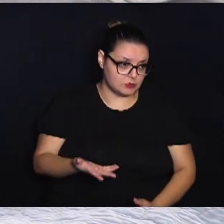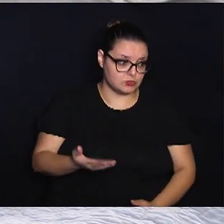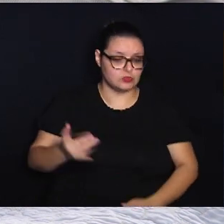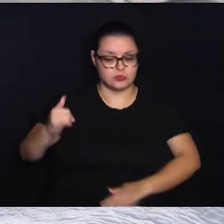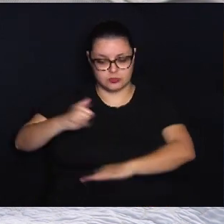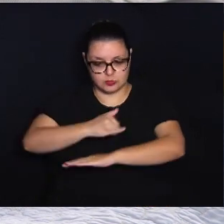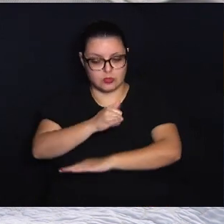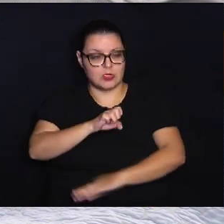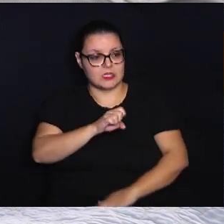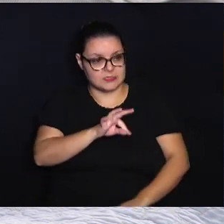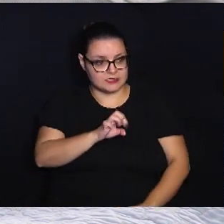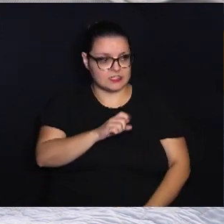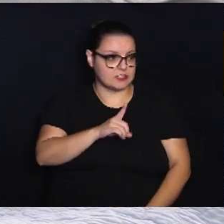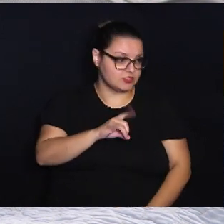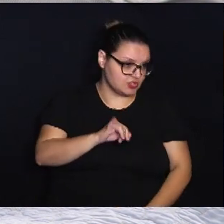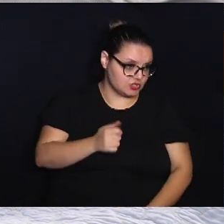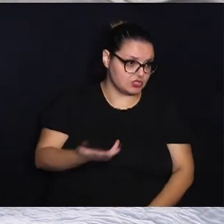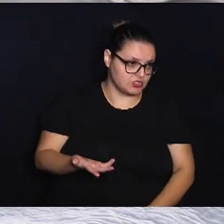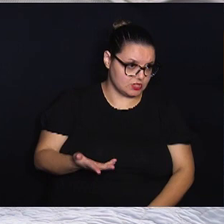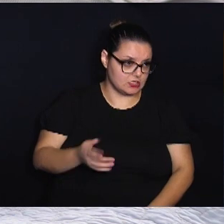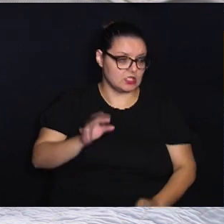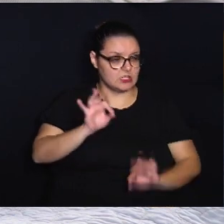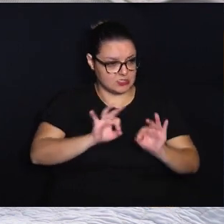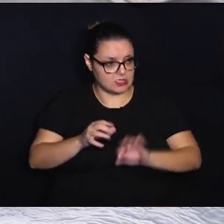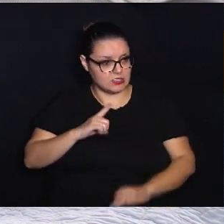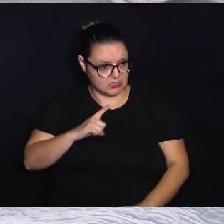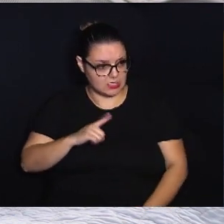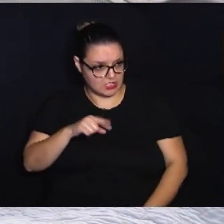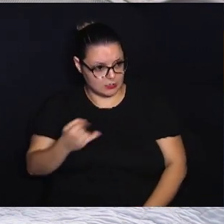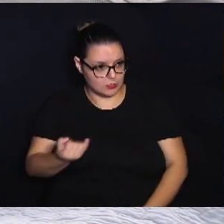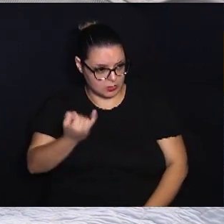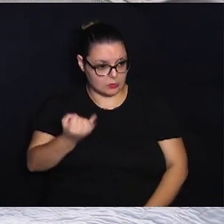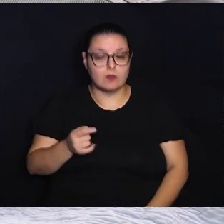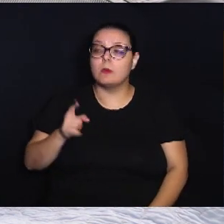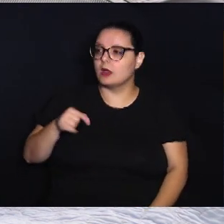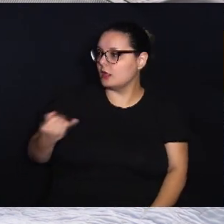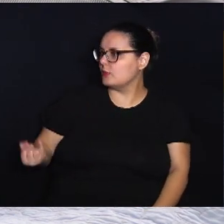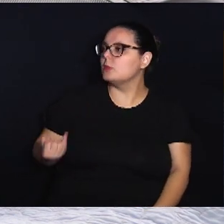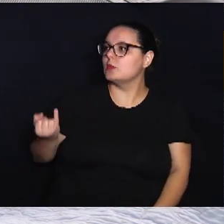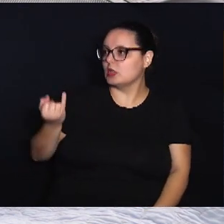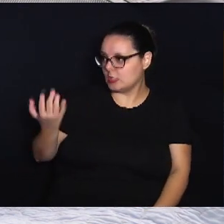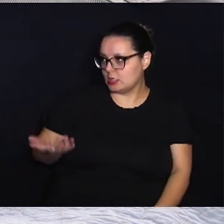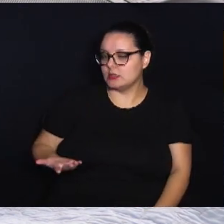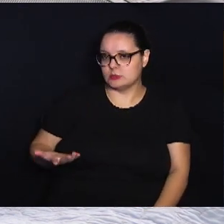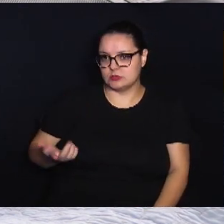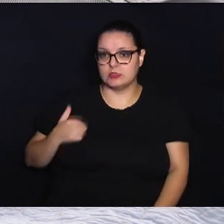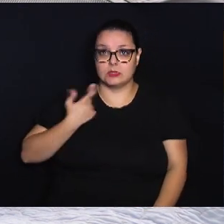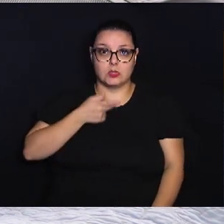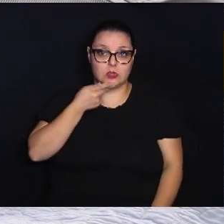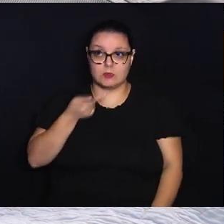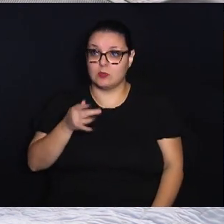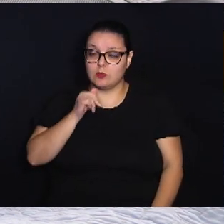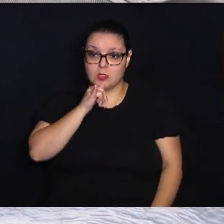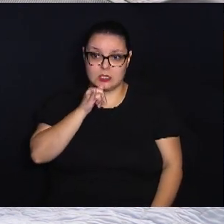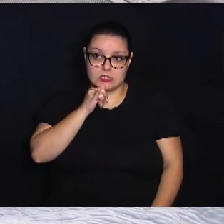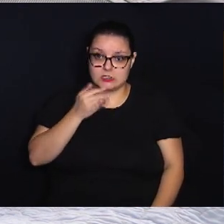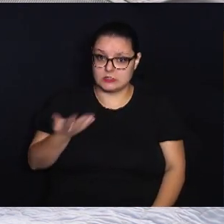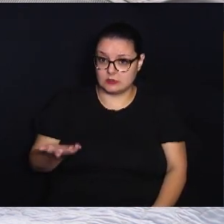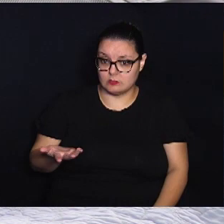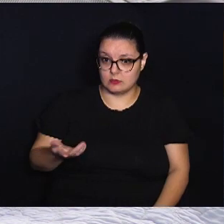falou, do aéreo, da estadia, ter esse planejamento é fundamental. É fundamental, é fundamental. Então nós falávamos, por